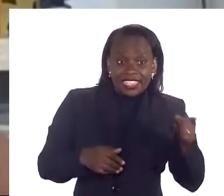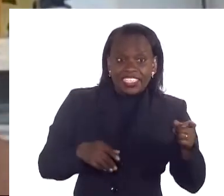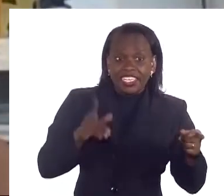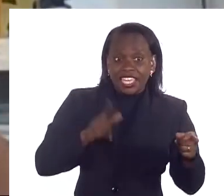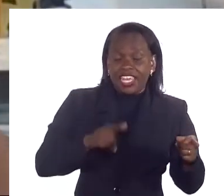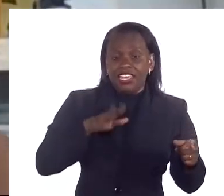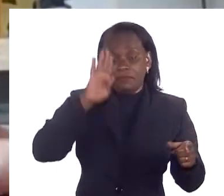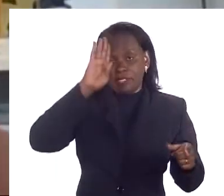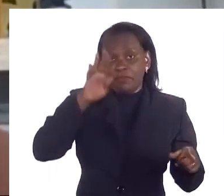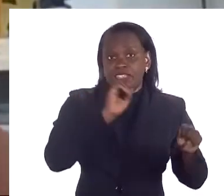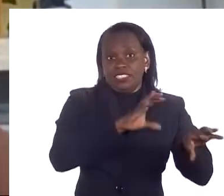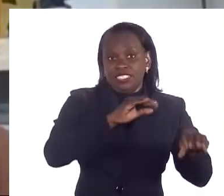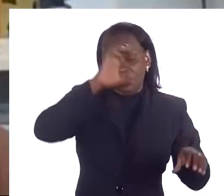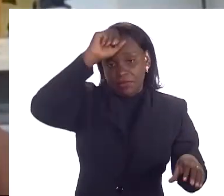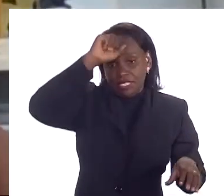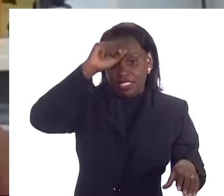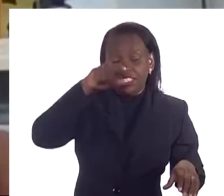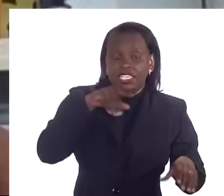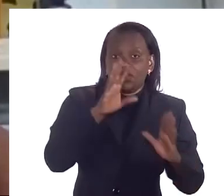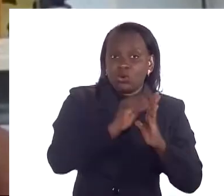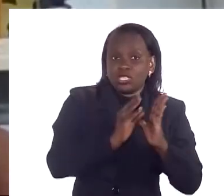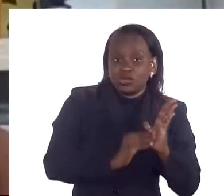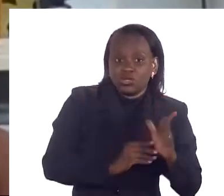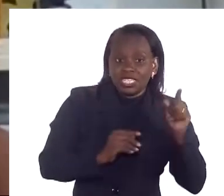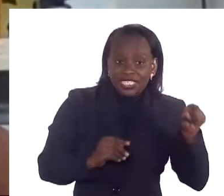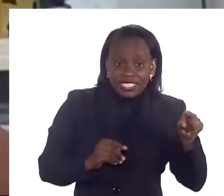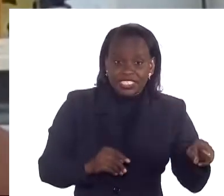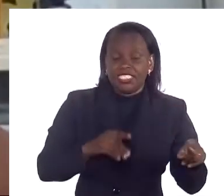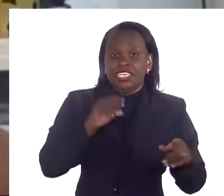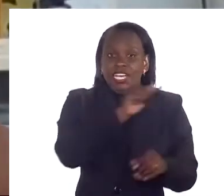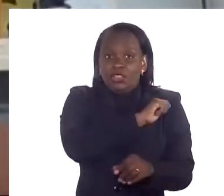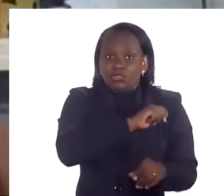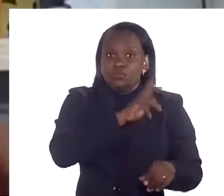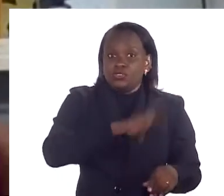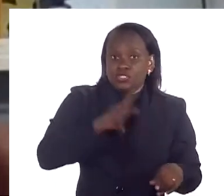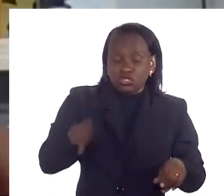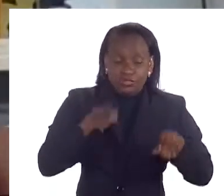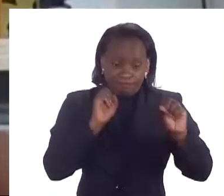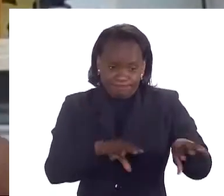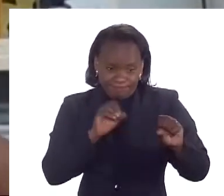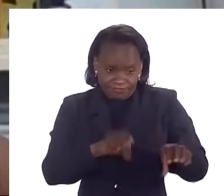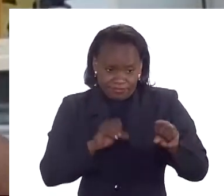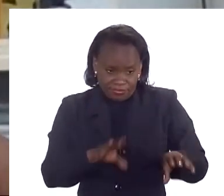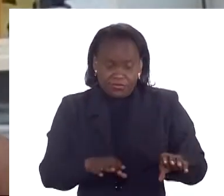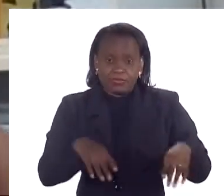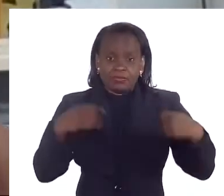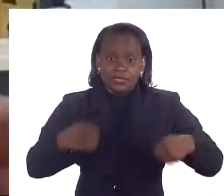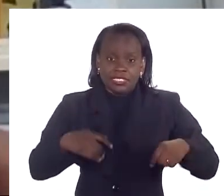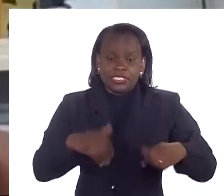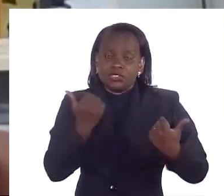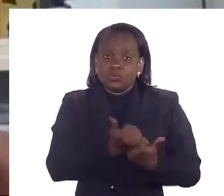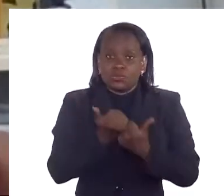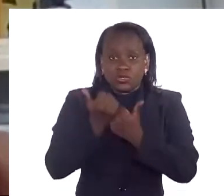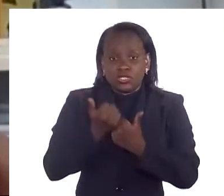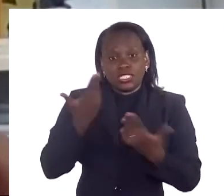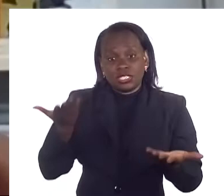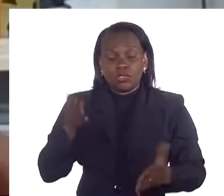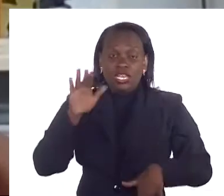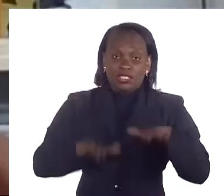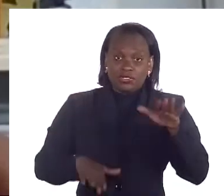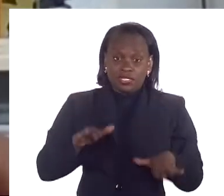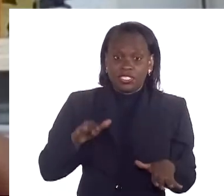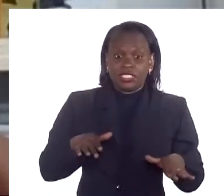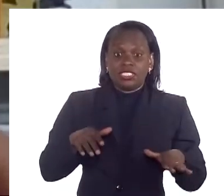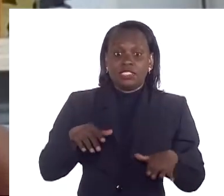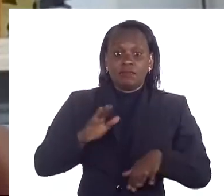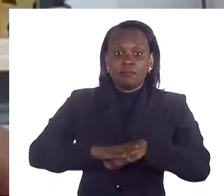ali que está o mote do ensino, da aprendizagem, do conteúdo, é ali que o aluno e o docente que está lidando com ele precisa do suporte. Então, às